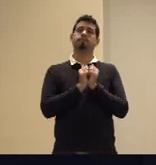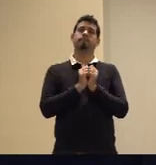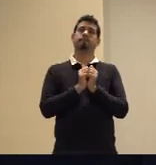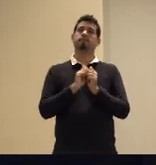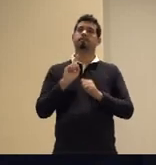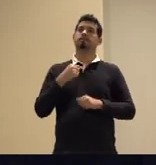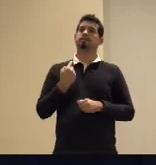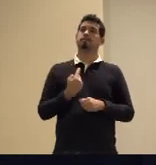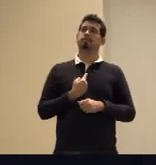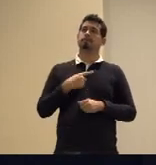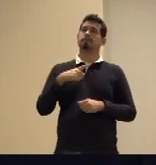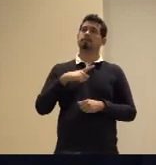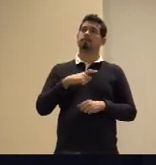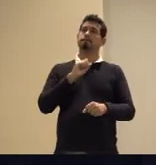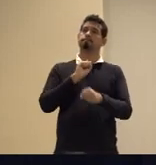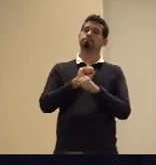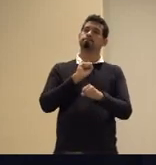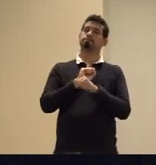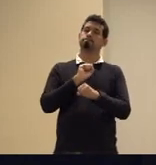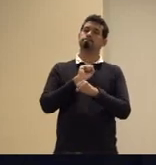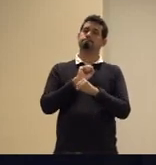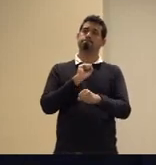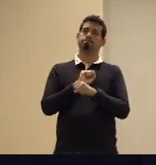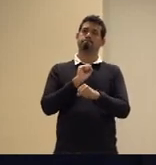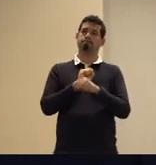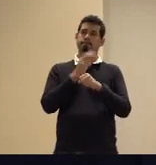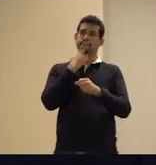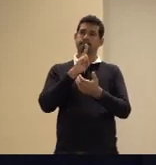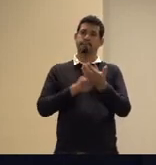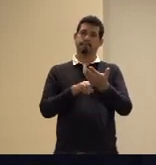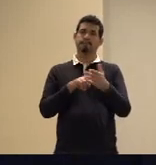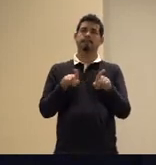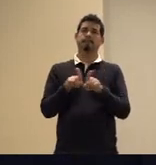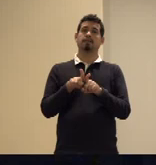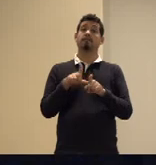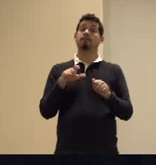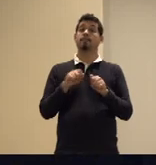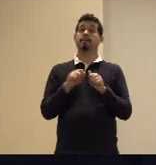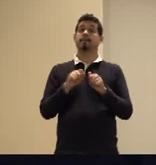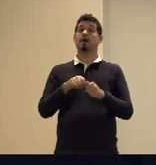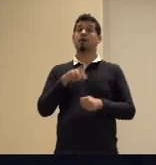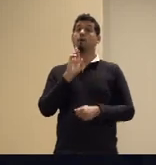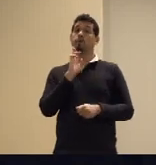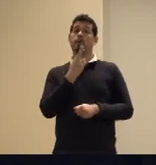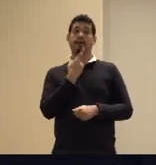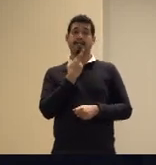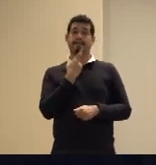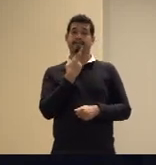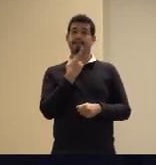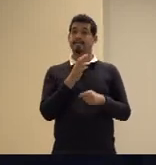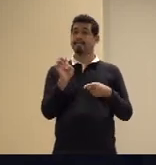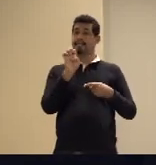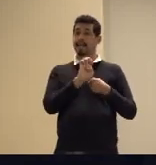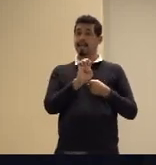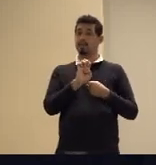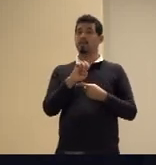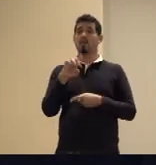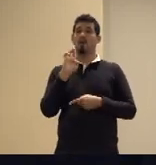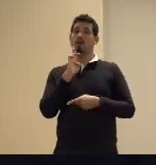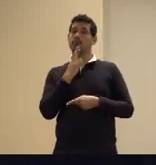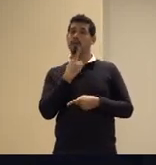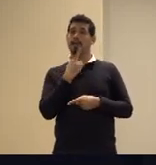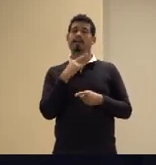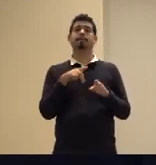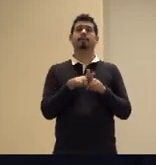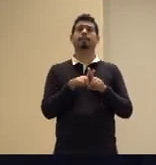nós estamos esperando uma carta precatória que foi para Rondônia, para ver, enquanto isso as crianças estão aguardando